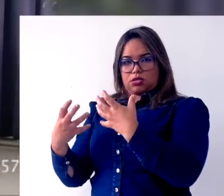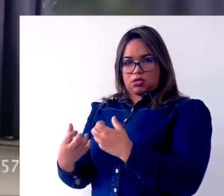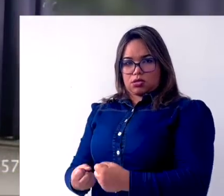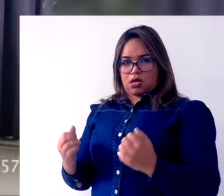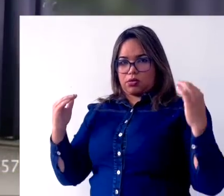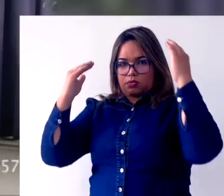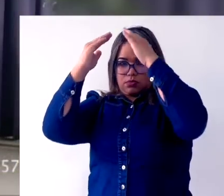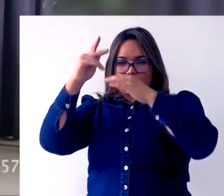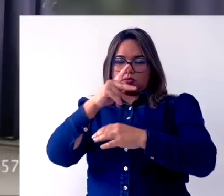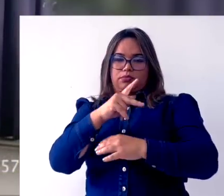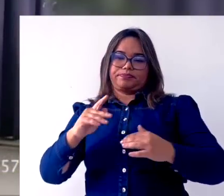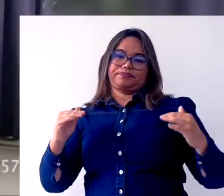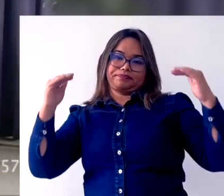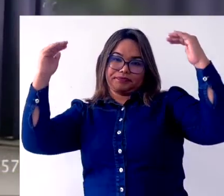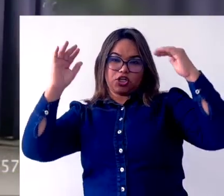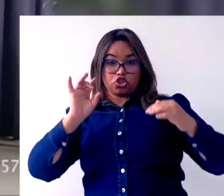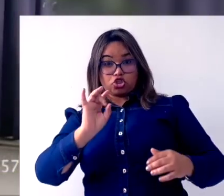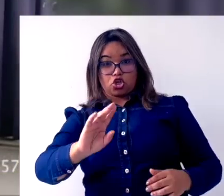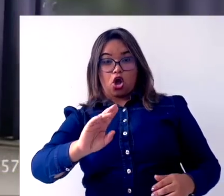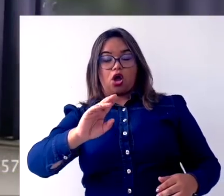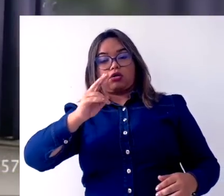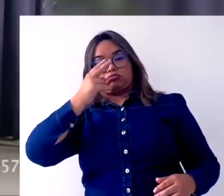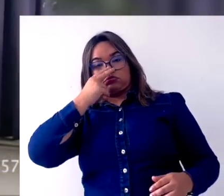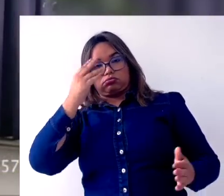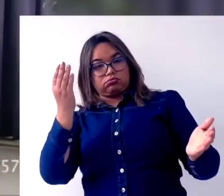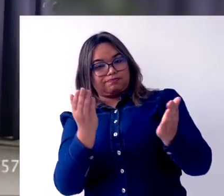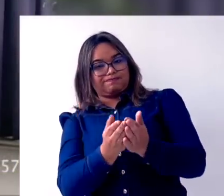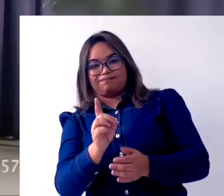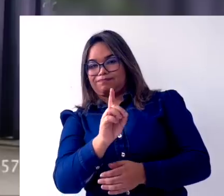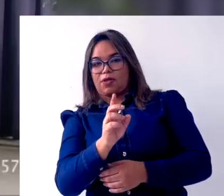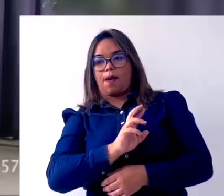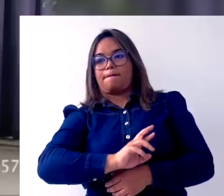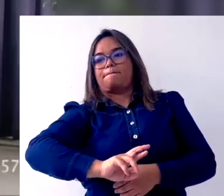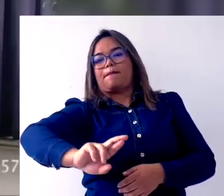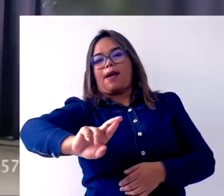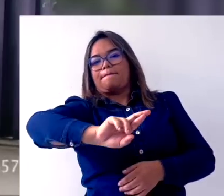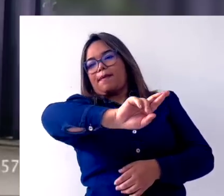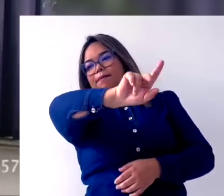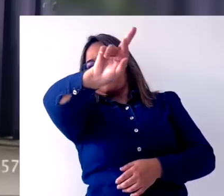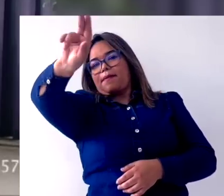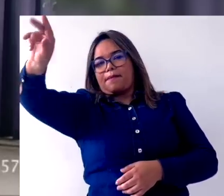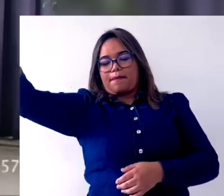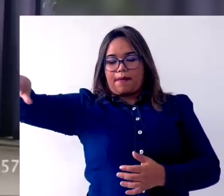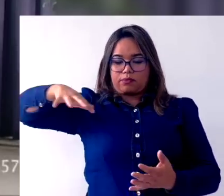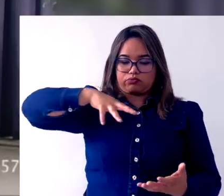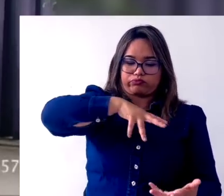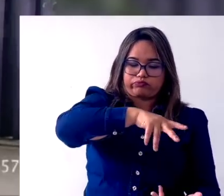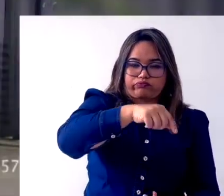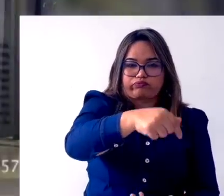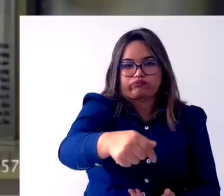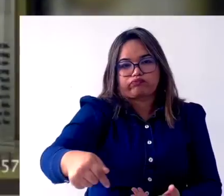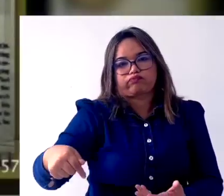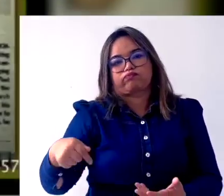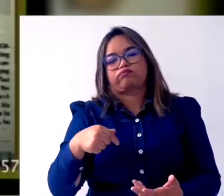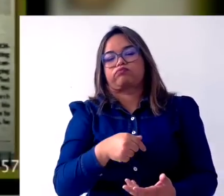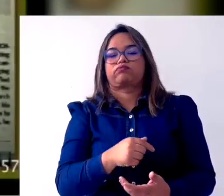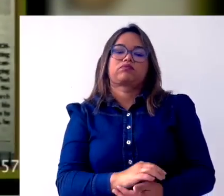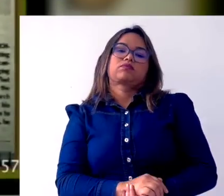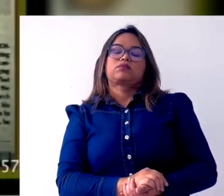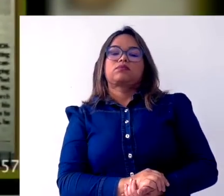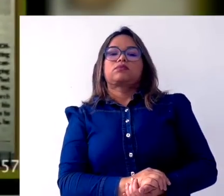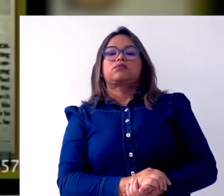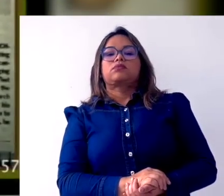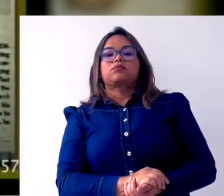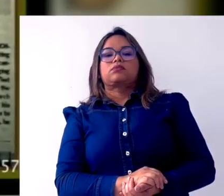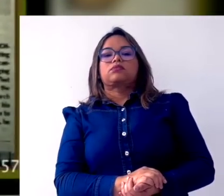inclui apenas as igrejas cristãs. Isso inclui todas as religiões do mundo todo. Está se falando de